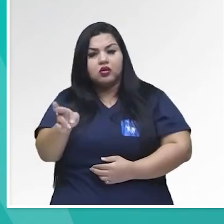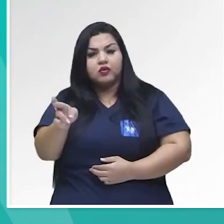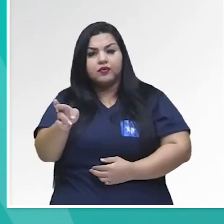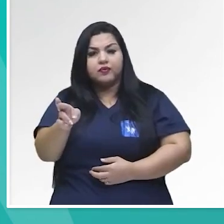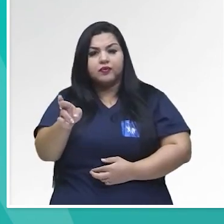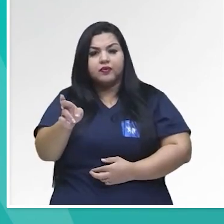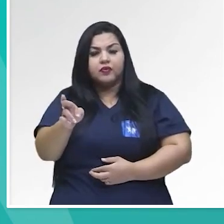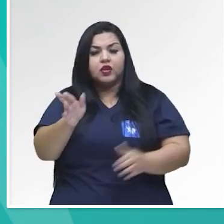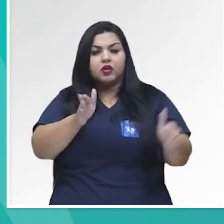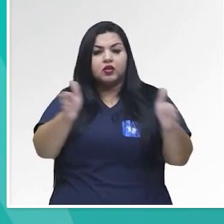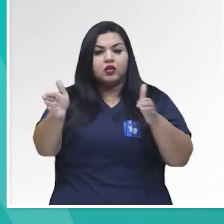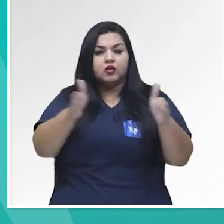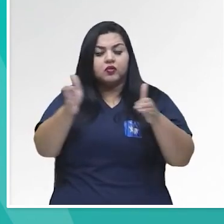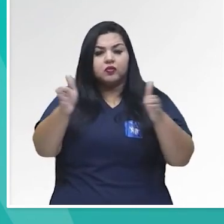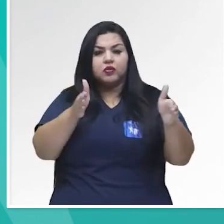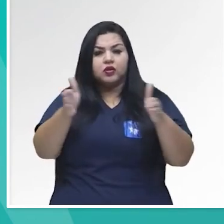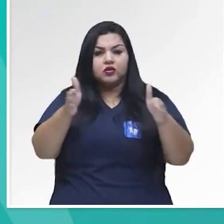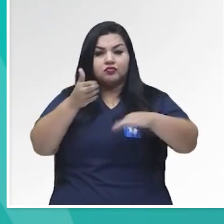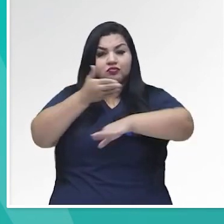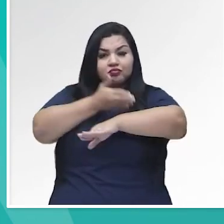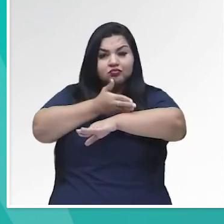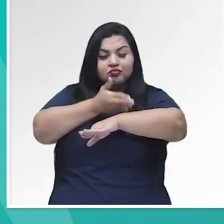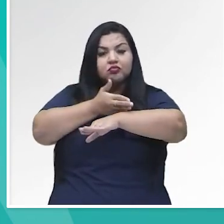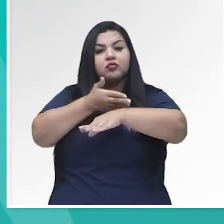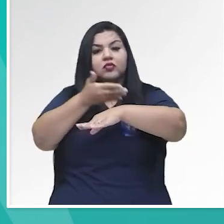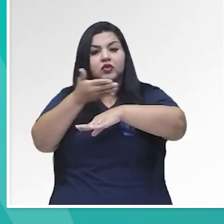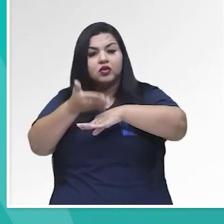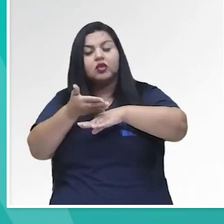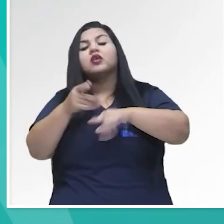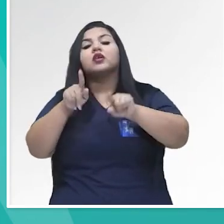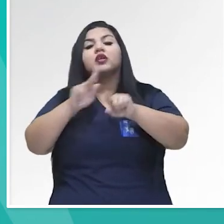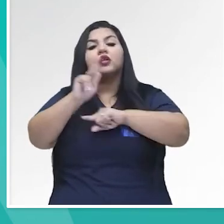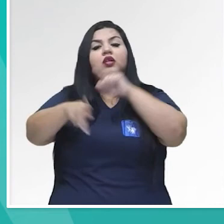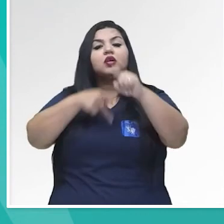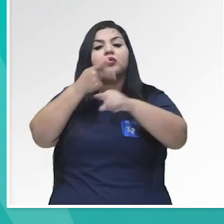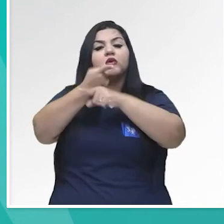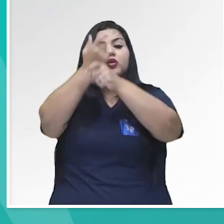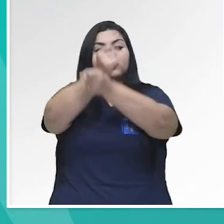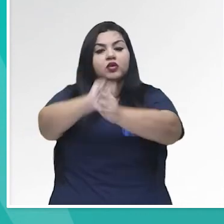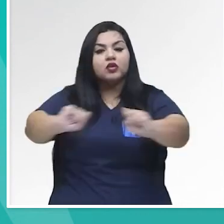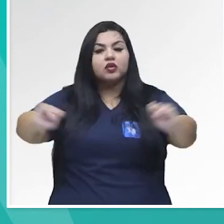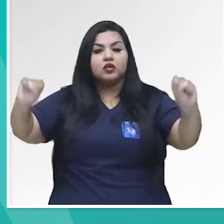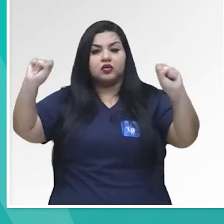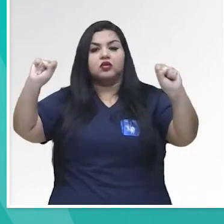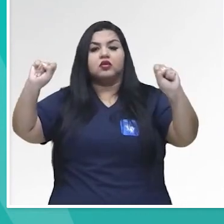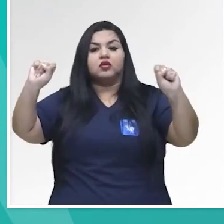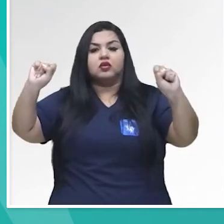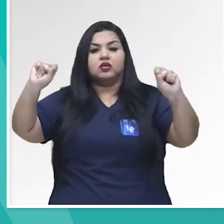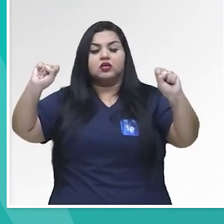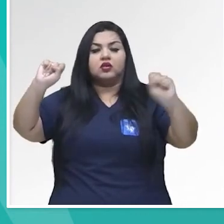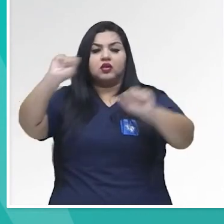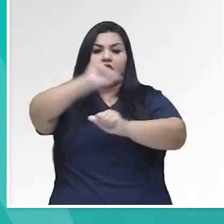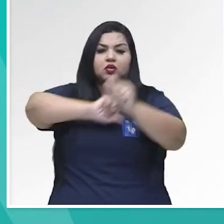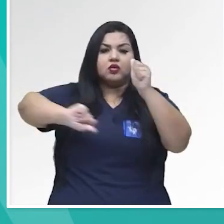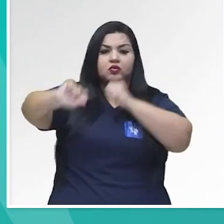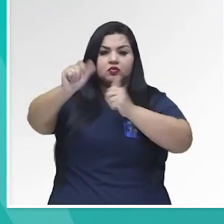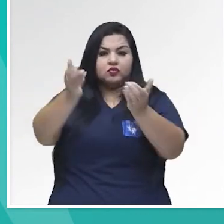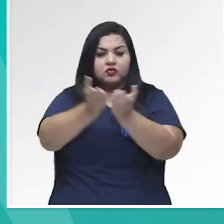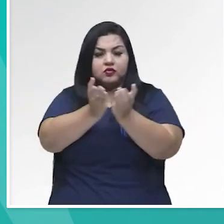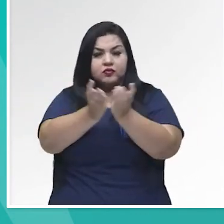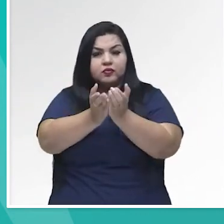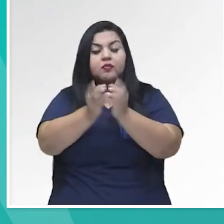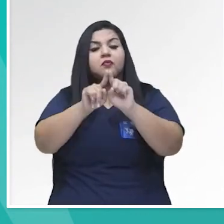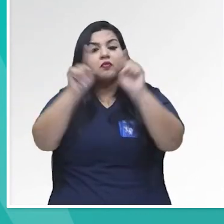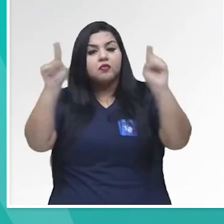no período da cristandade, né? E que depois foi quebrado com a Reforma Protestante.